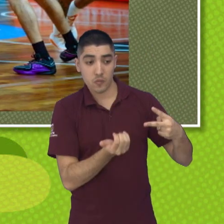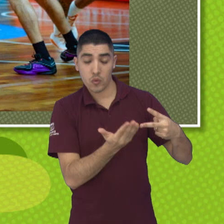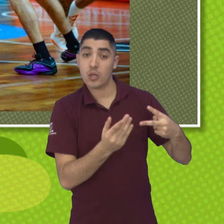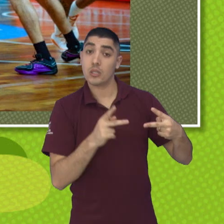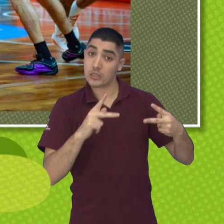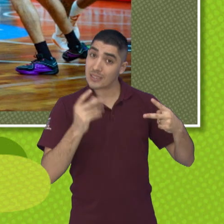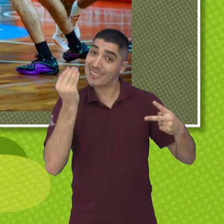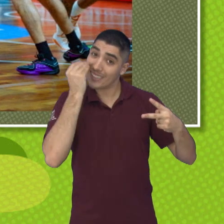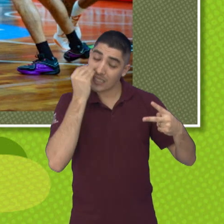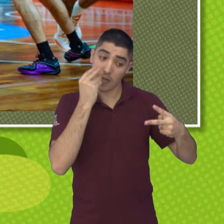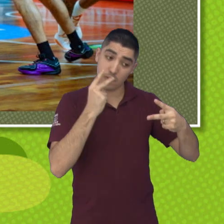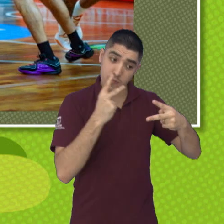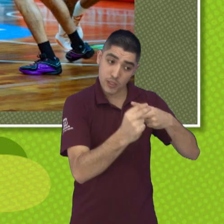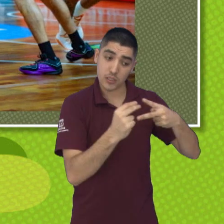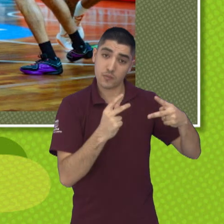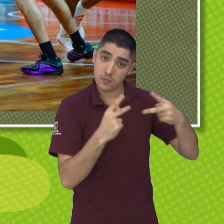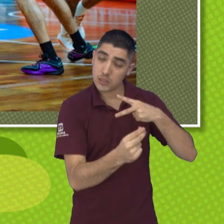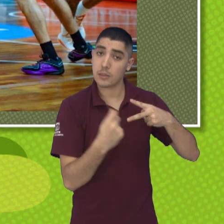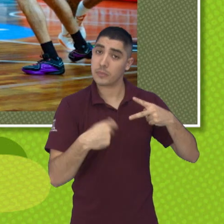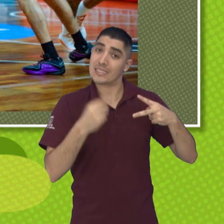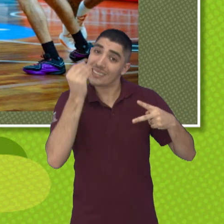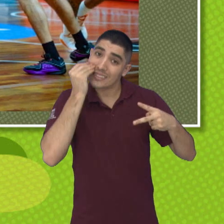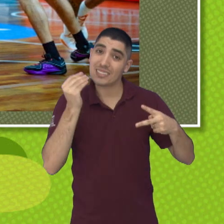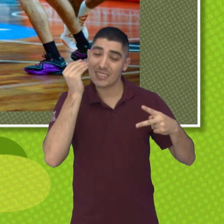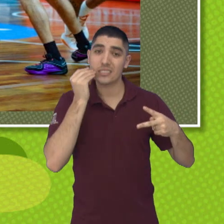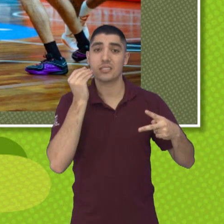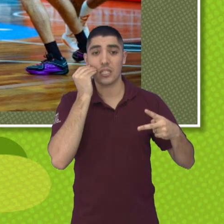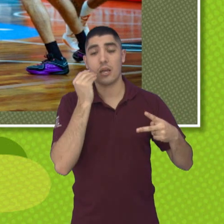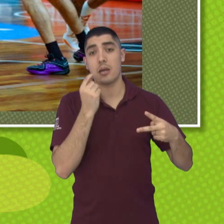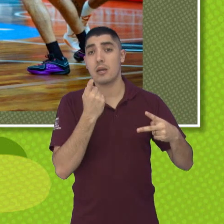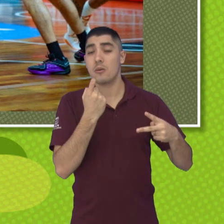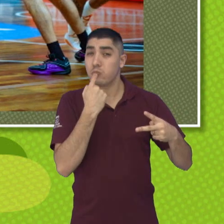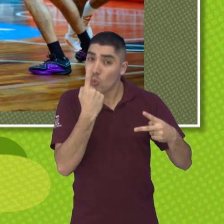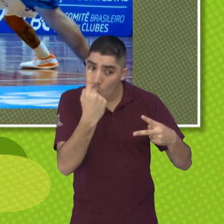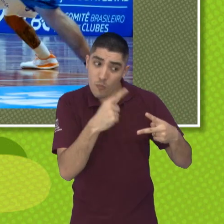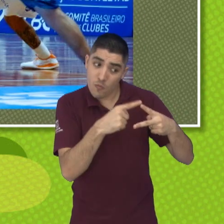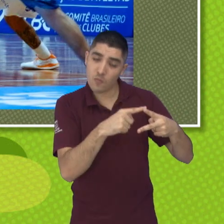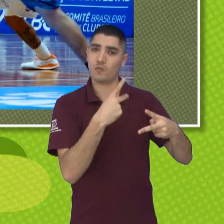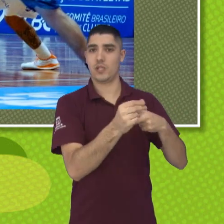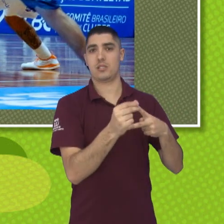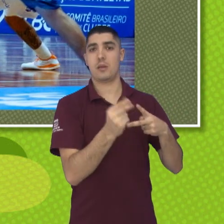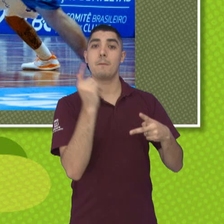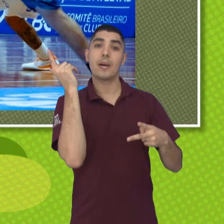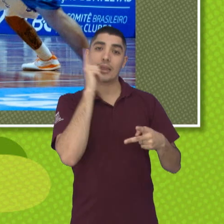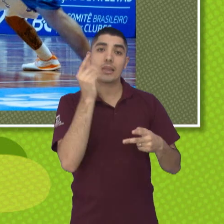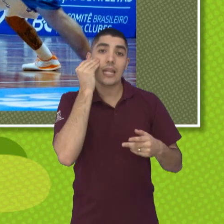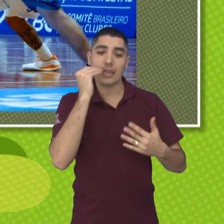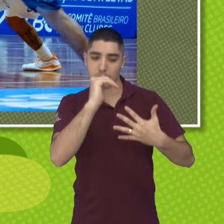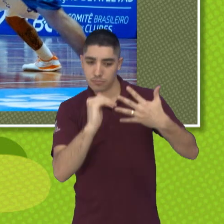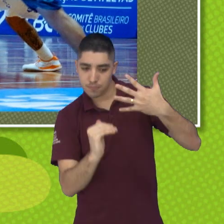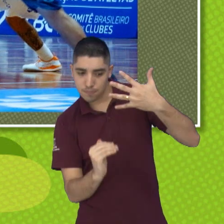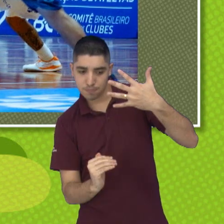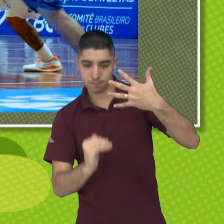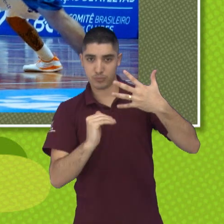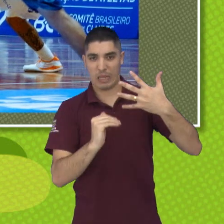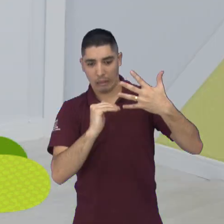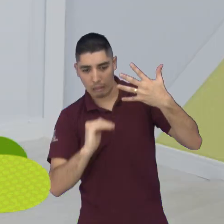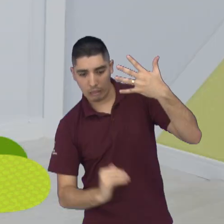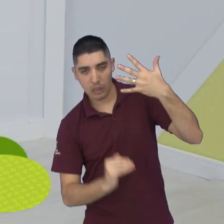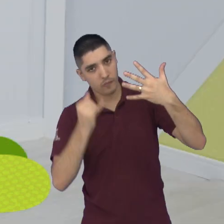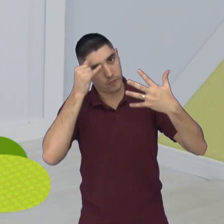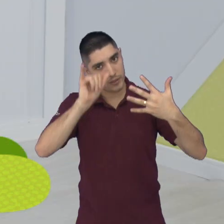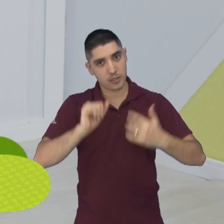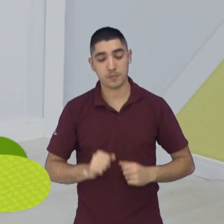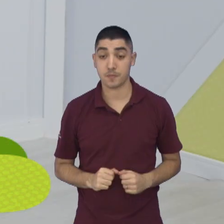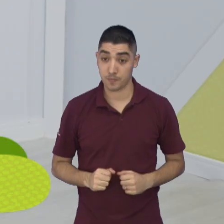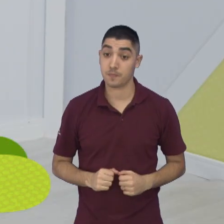tentar trazer essa vitória fora de casa, pelo menos uma, para equilibrar um pouco aí na tabela de classificação. Pois é,